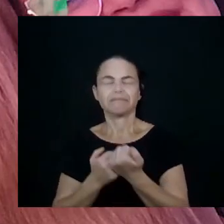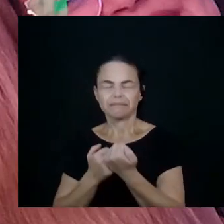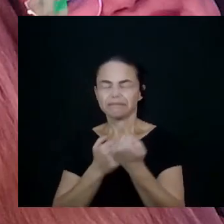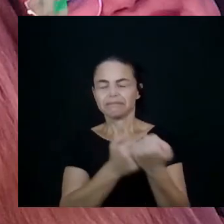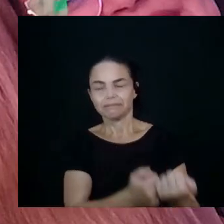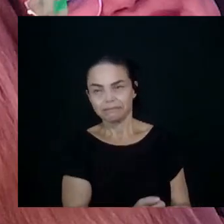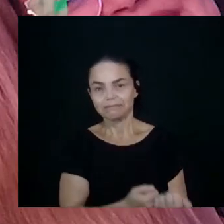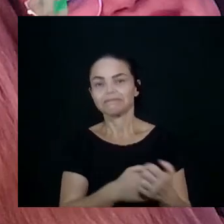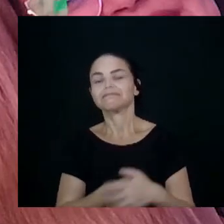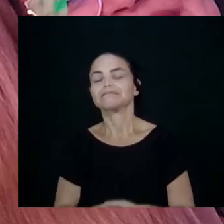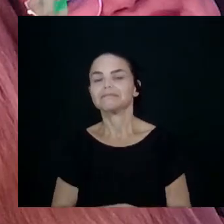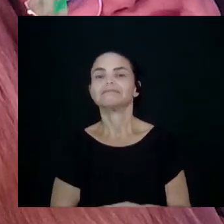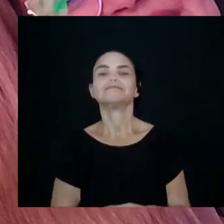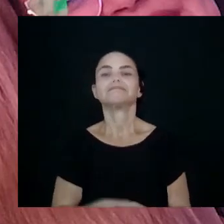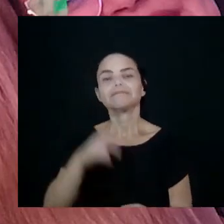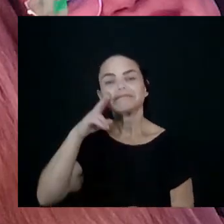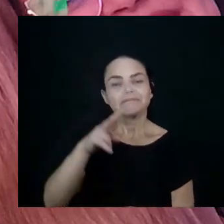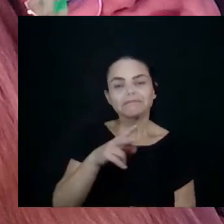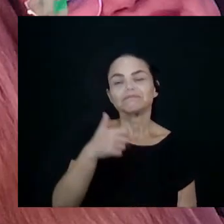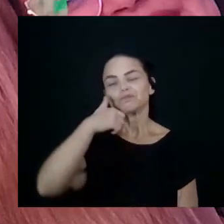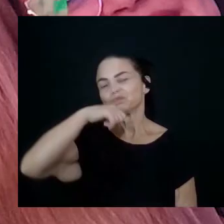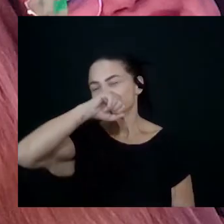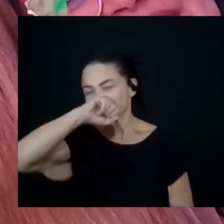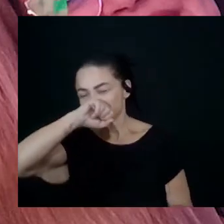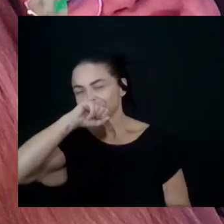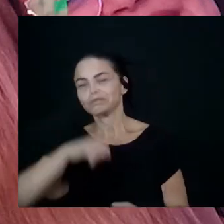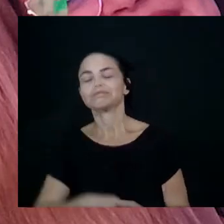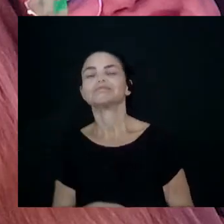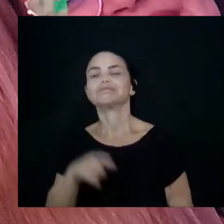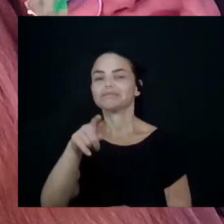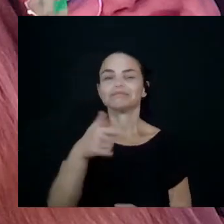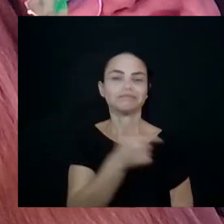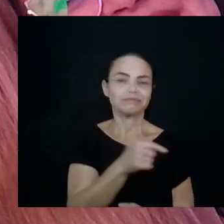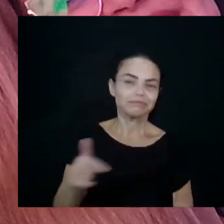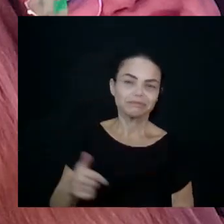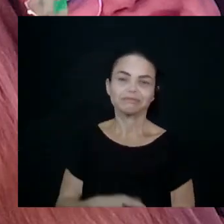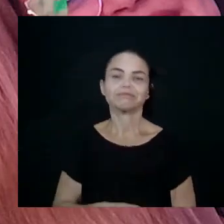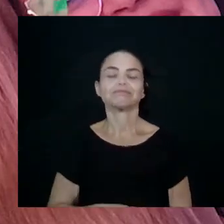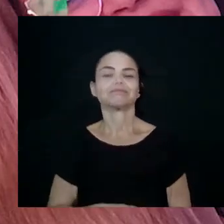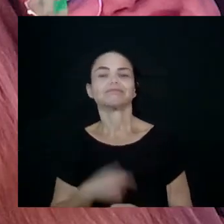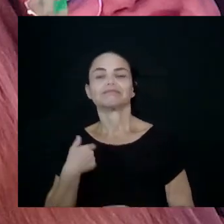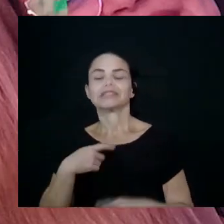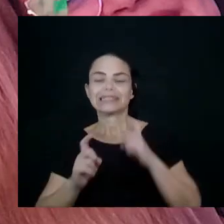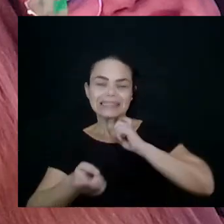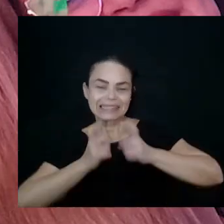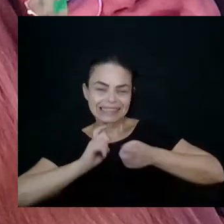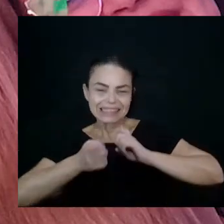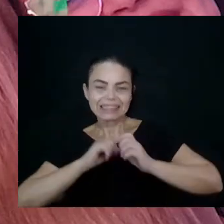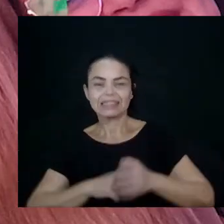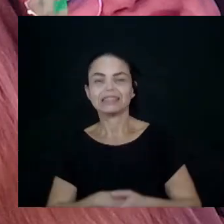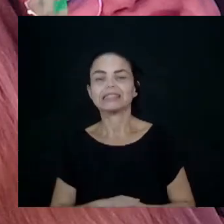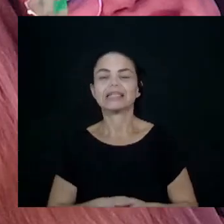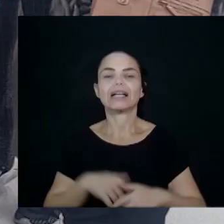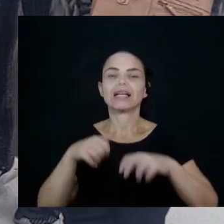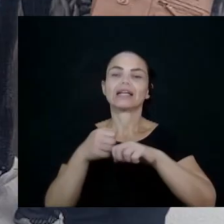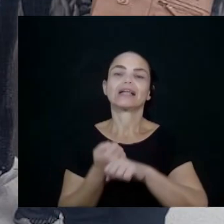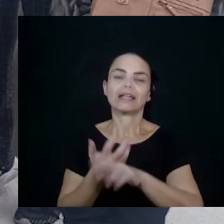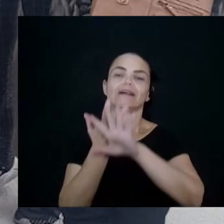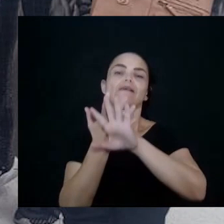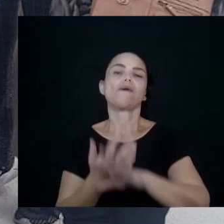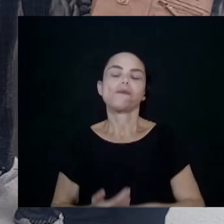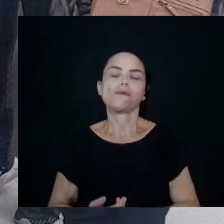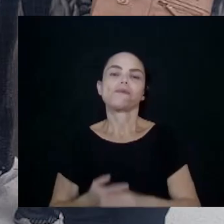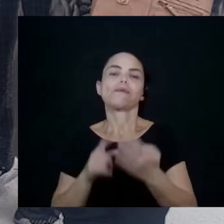dar um apoio com aquele Mídia social. olhar materno, sabendo que você não tem tempo de ir nas reuniões, você pode fazer isso